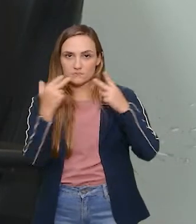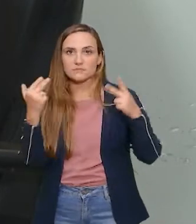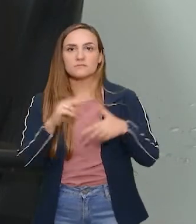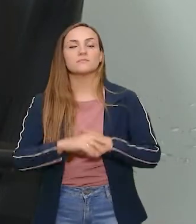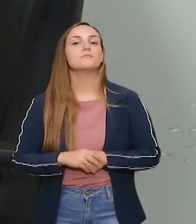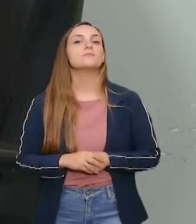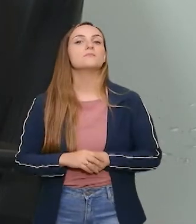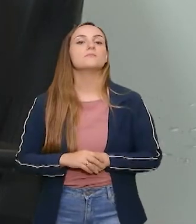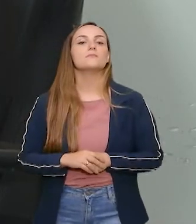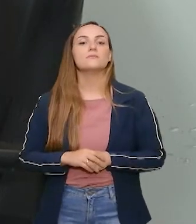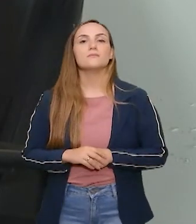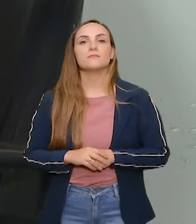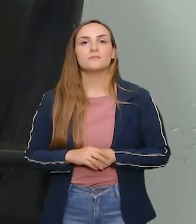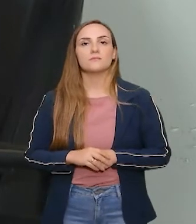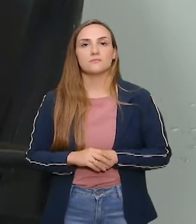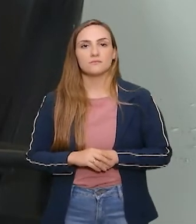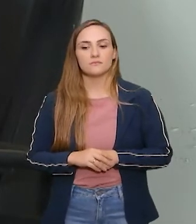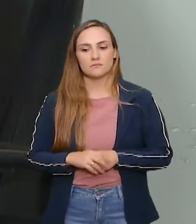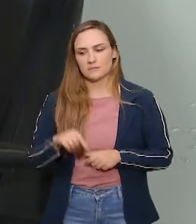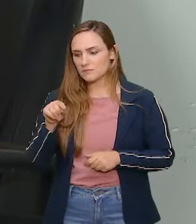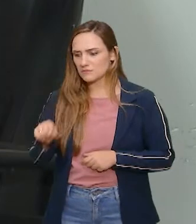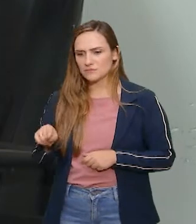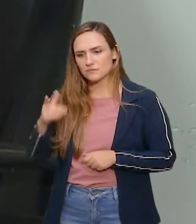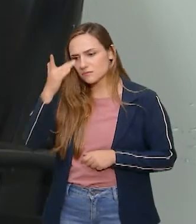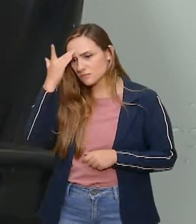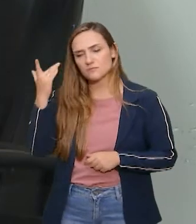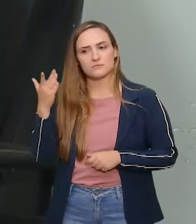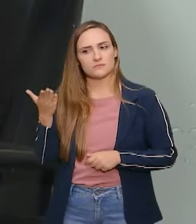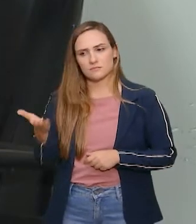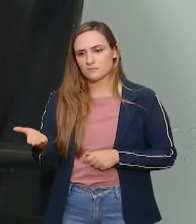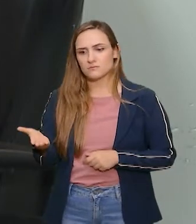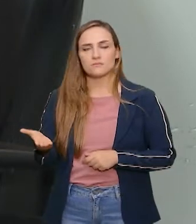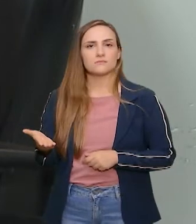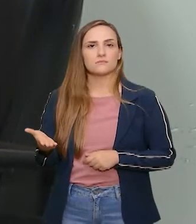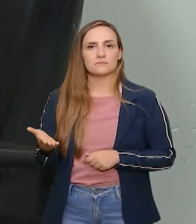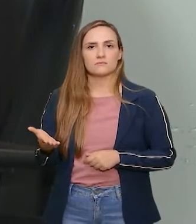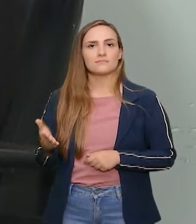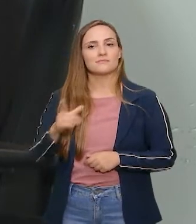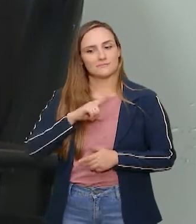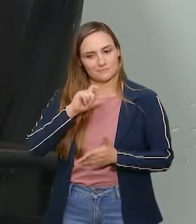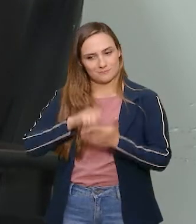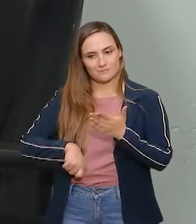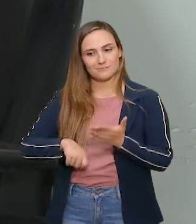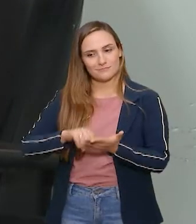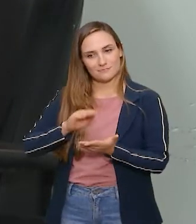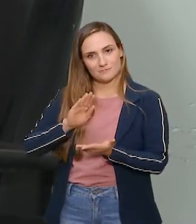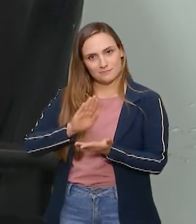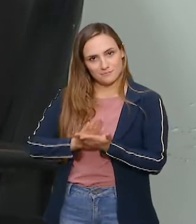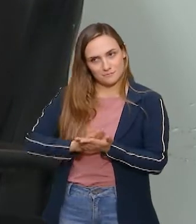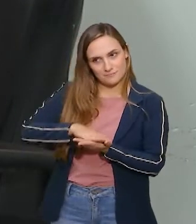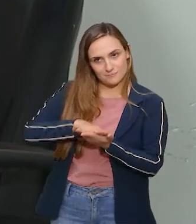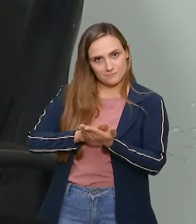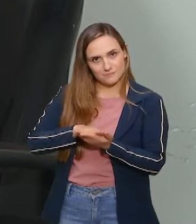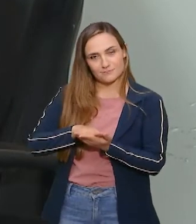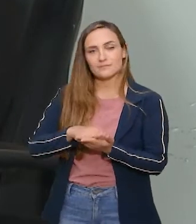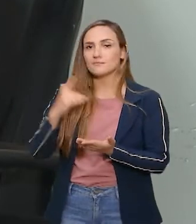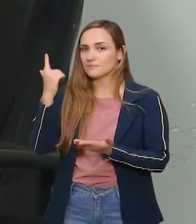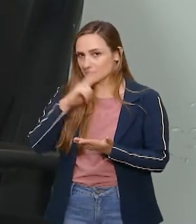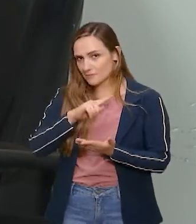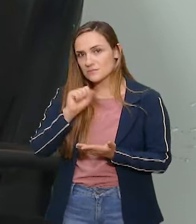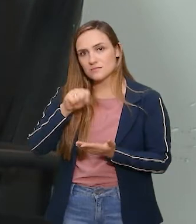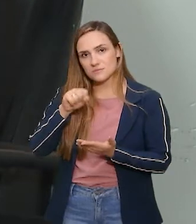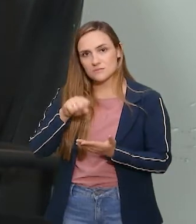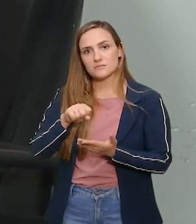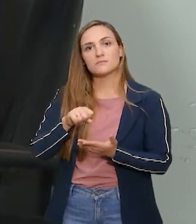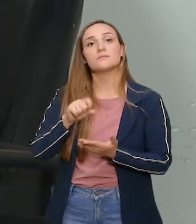buscou ressignificar, né, o animal como ser senciente que o é, por meio da assinatura com a patinha dele.